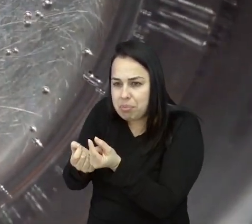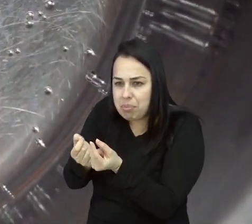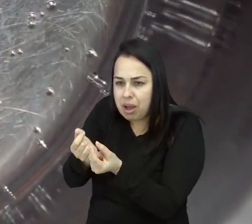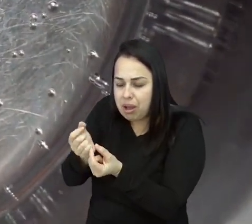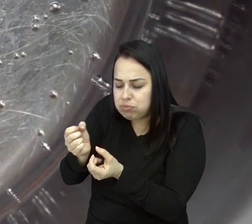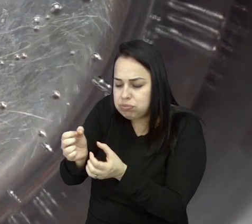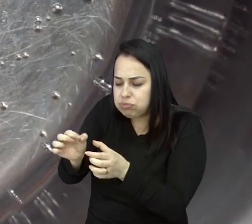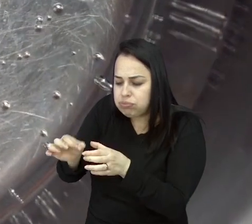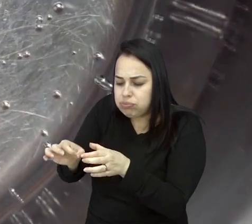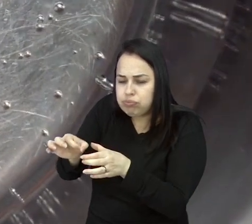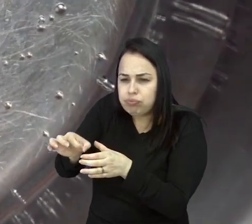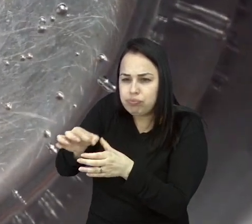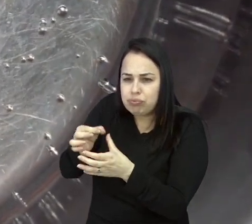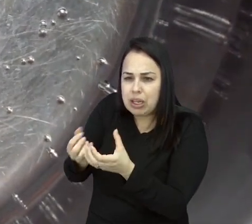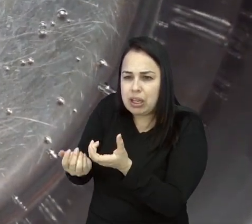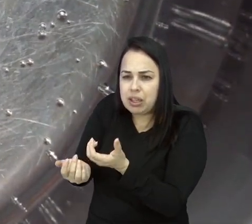bolinhas